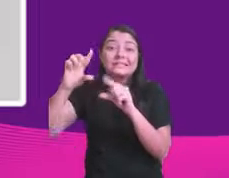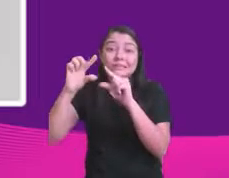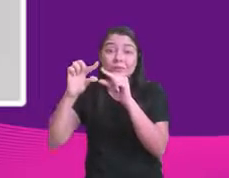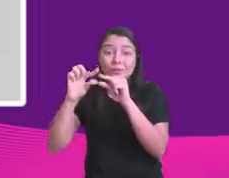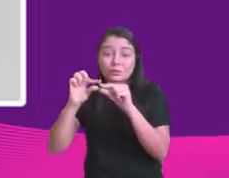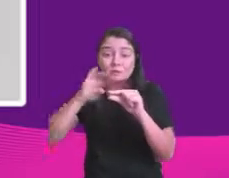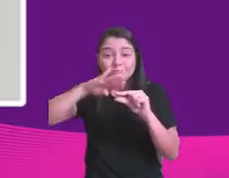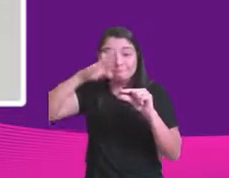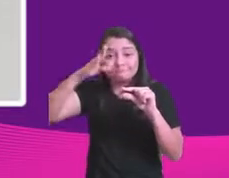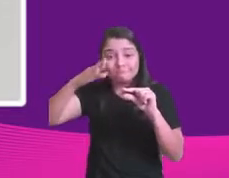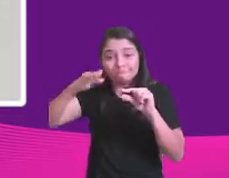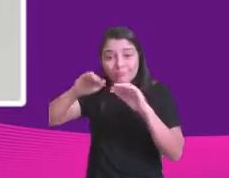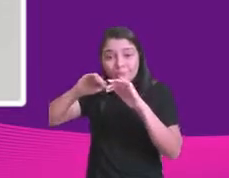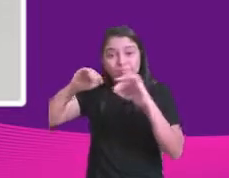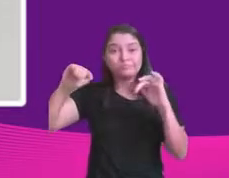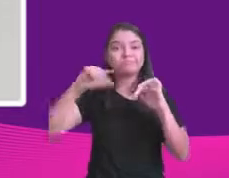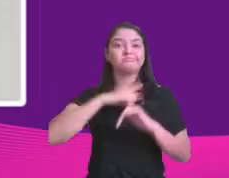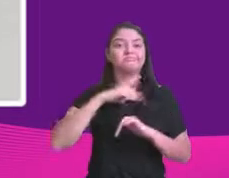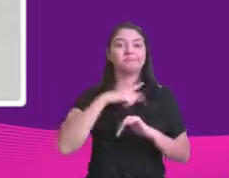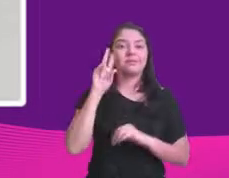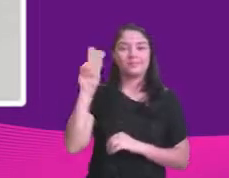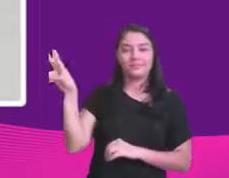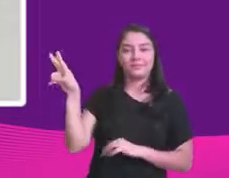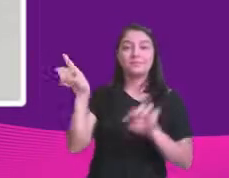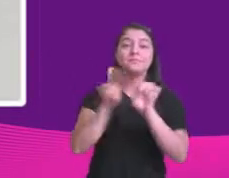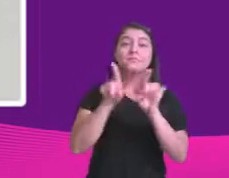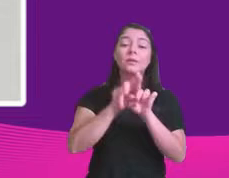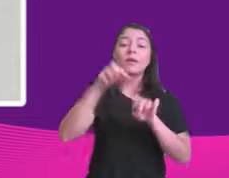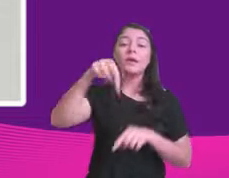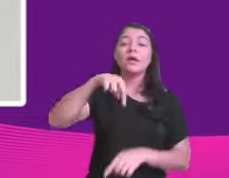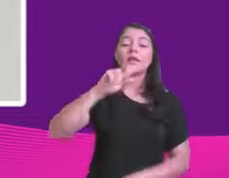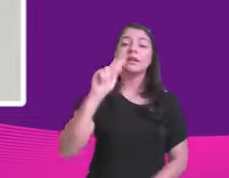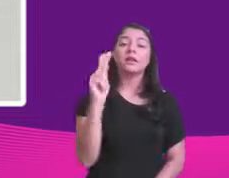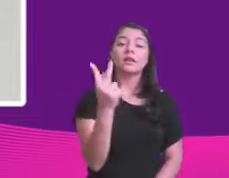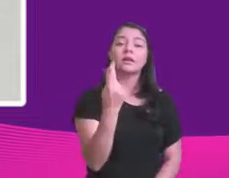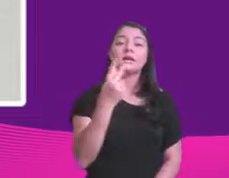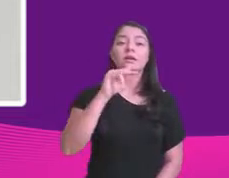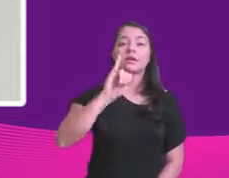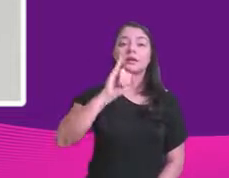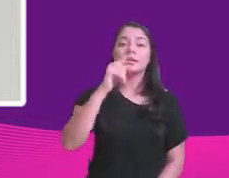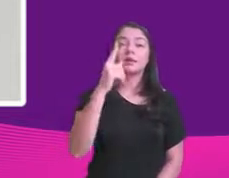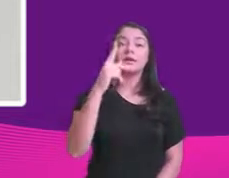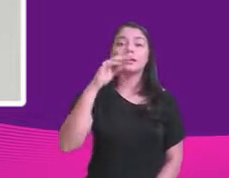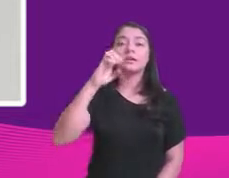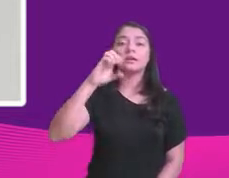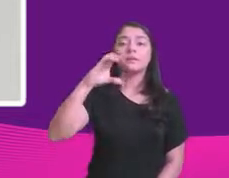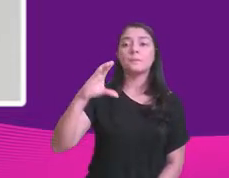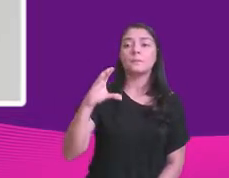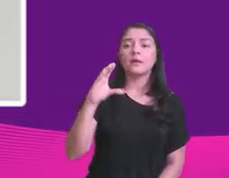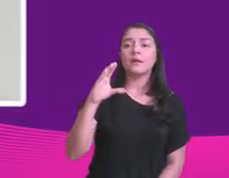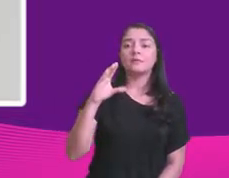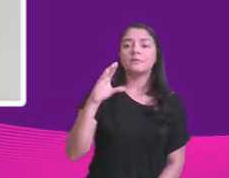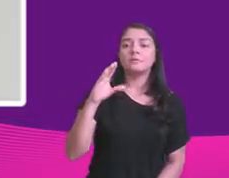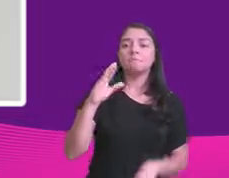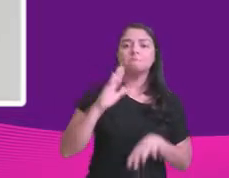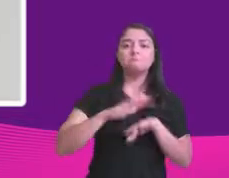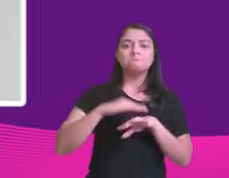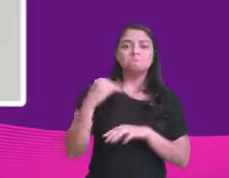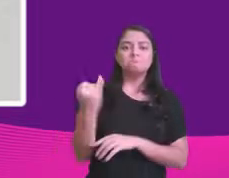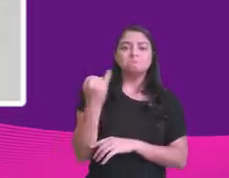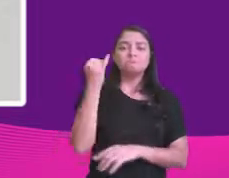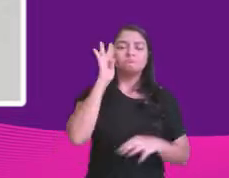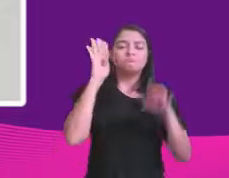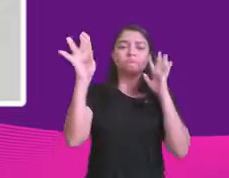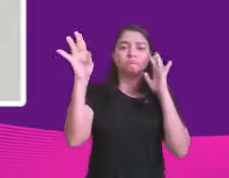completamente. Então, quanto à HIPEC, por que ela é tão assim, a gente pensa tanto e